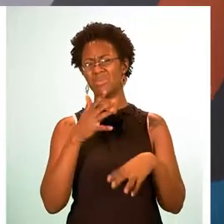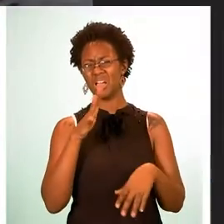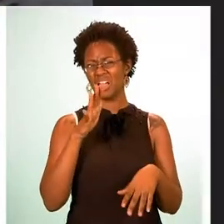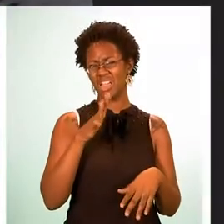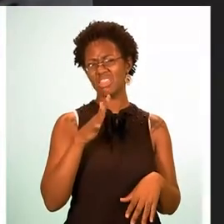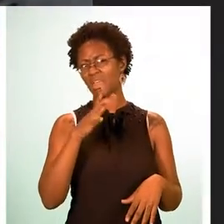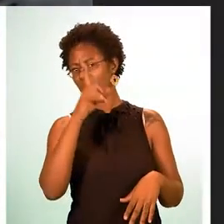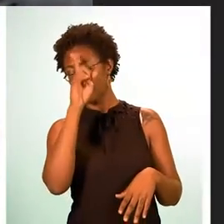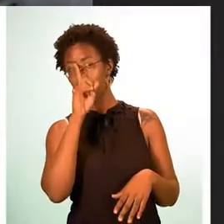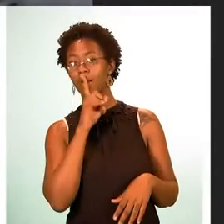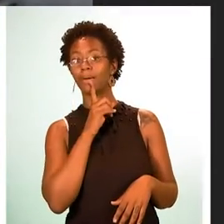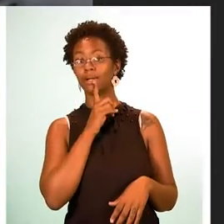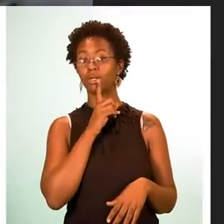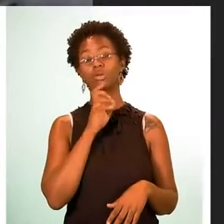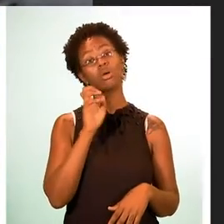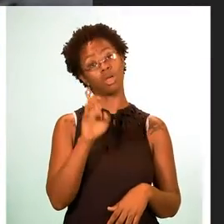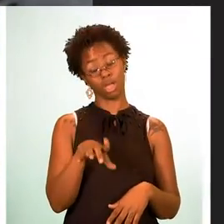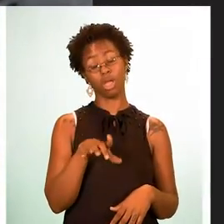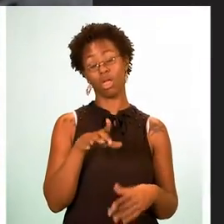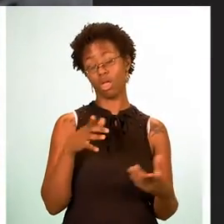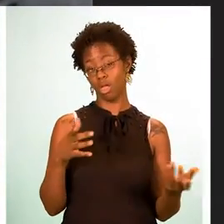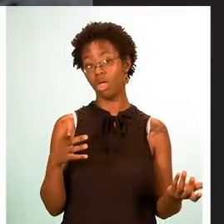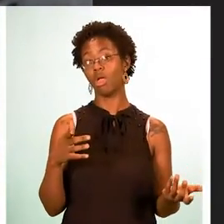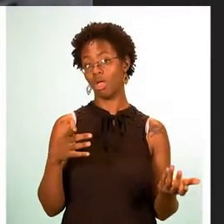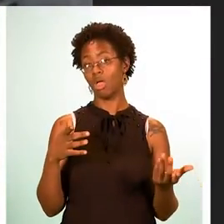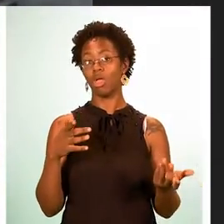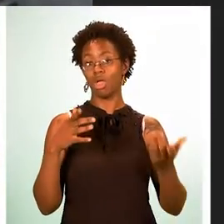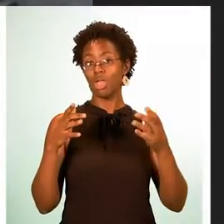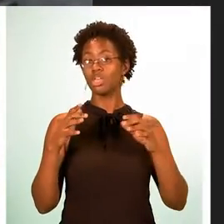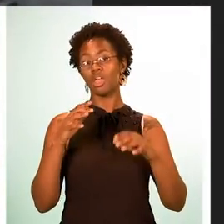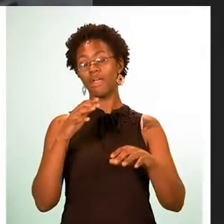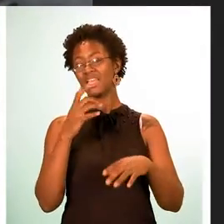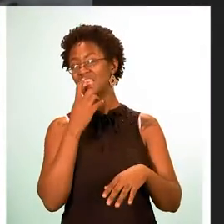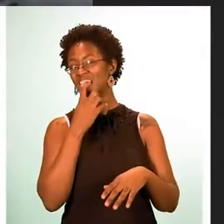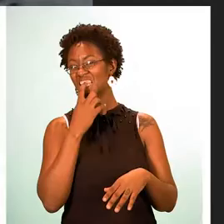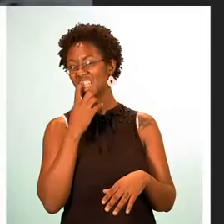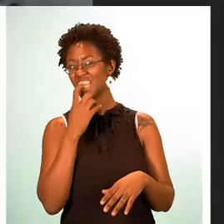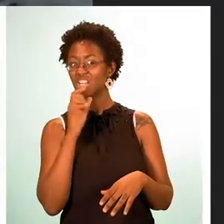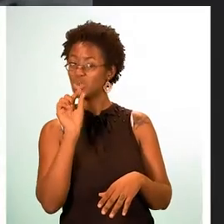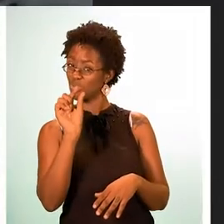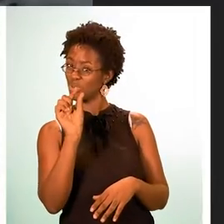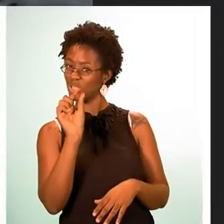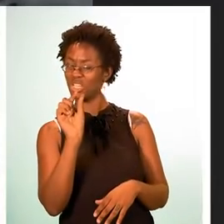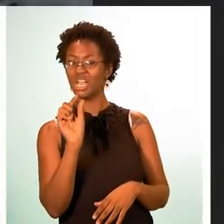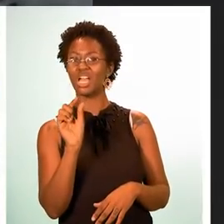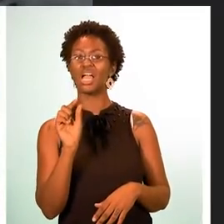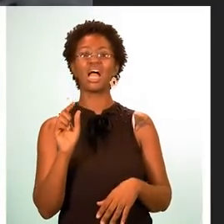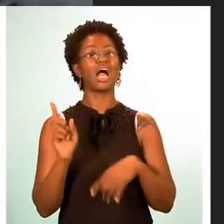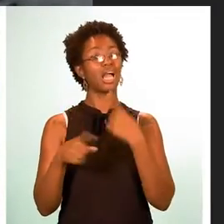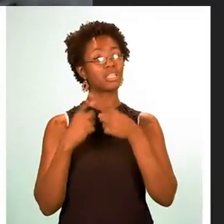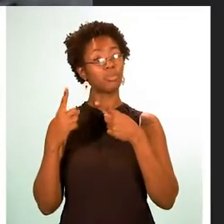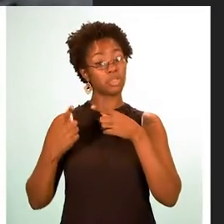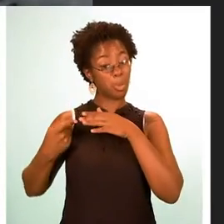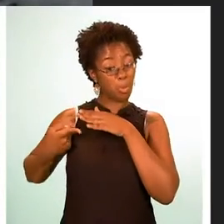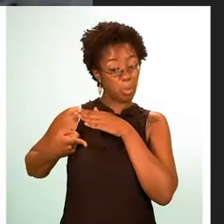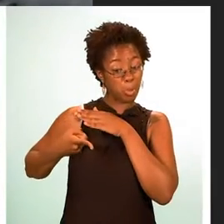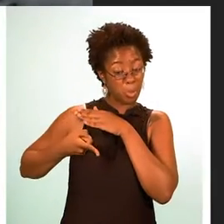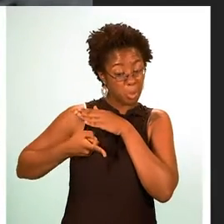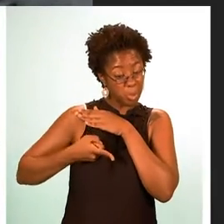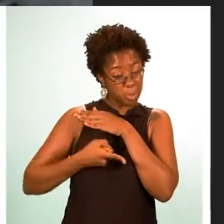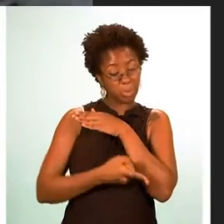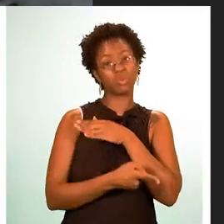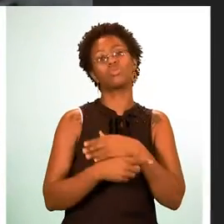begezinho, até ir aos mais translúcidos. E, olha, um pouquinho mais adentro, existem os raríssimos, que